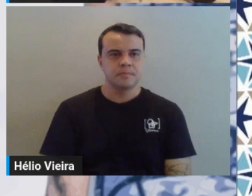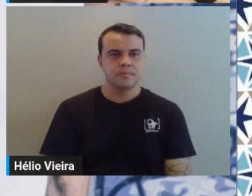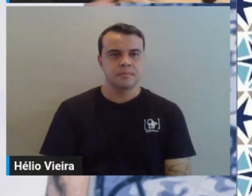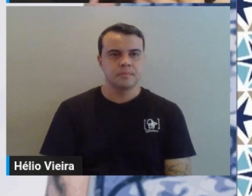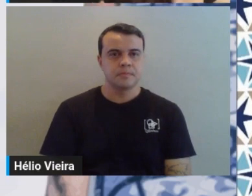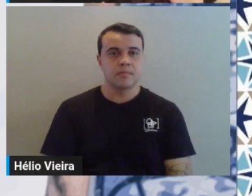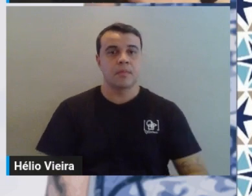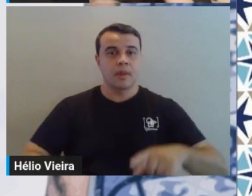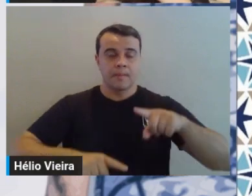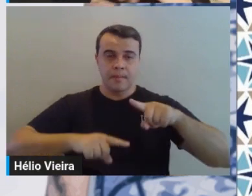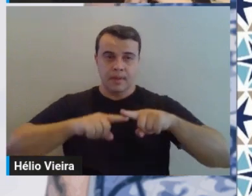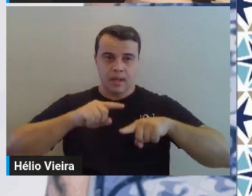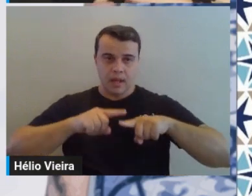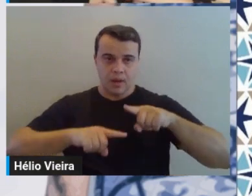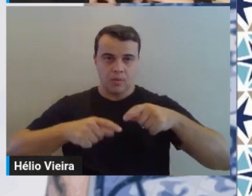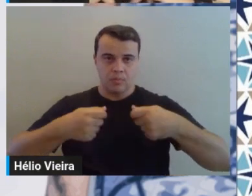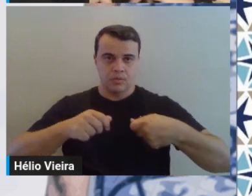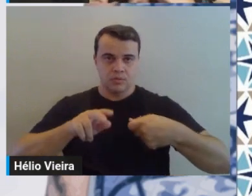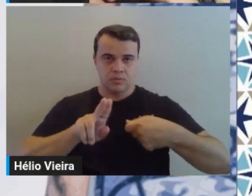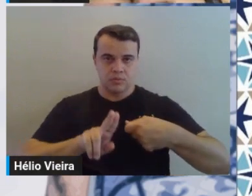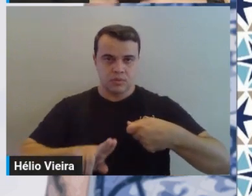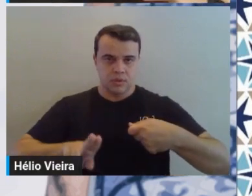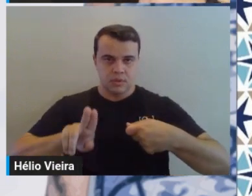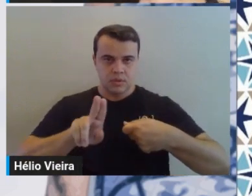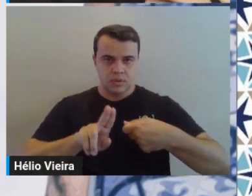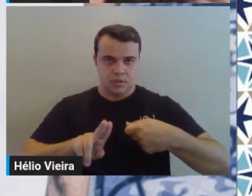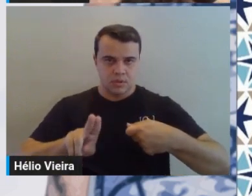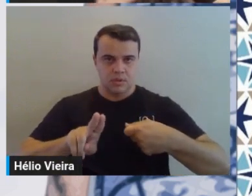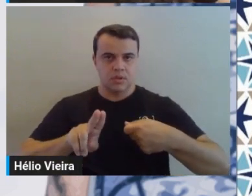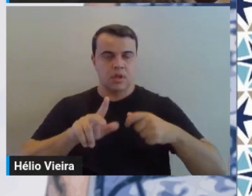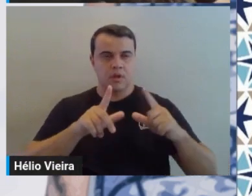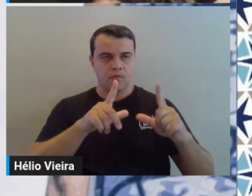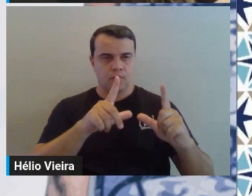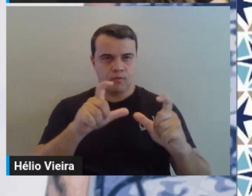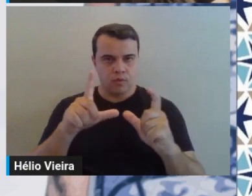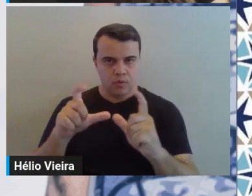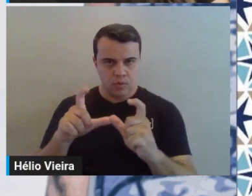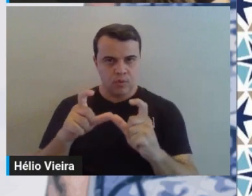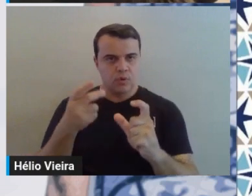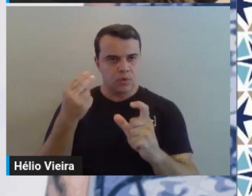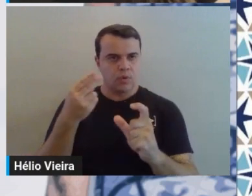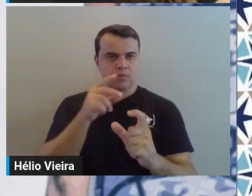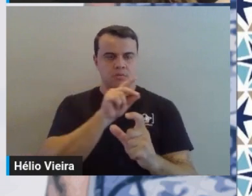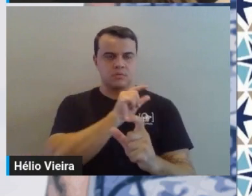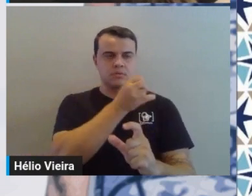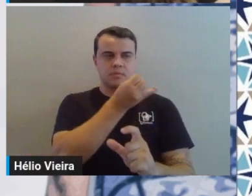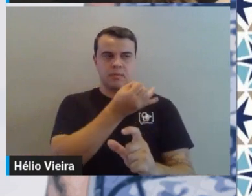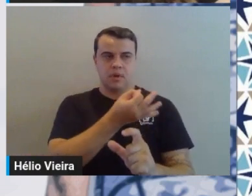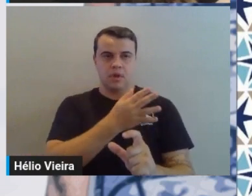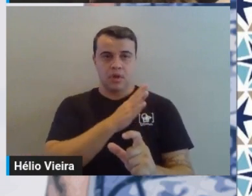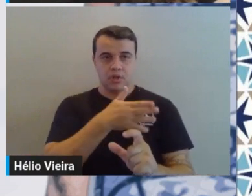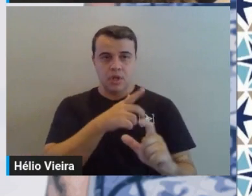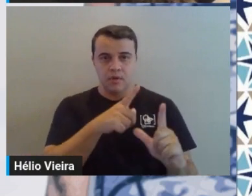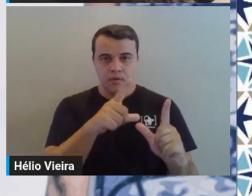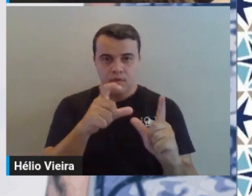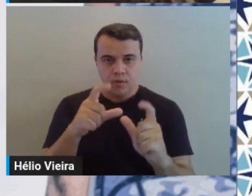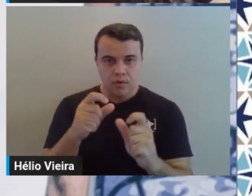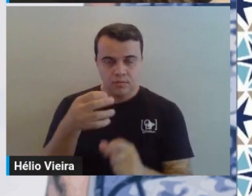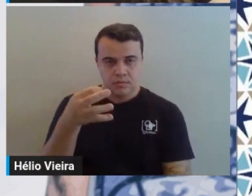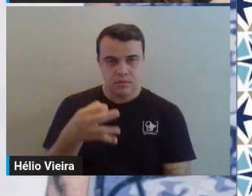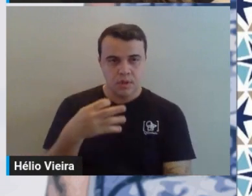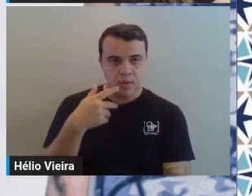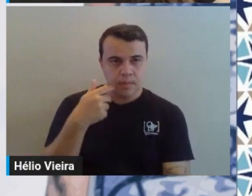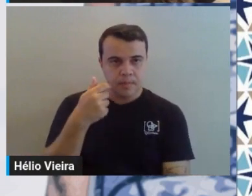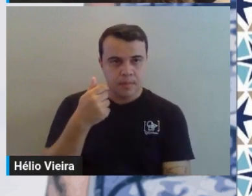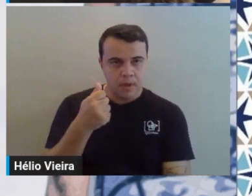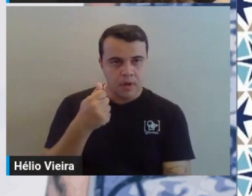Os materiais utilizados podem ser as imagens, como eu disse na aula anterior, o ideal seria